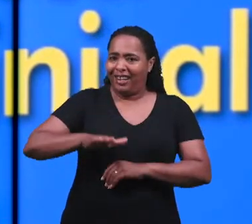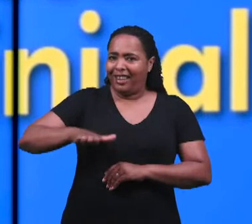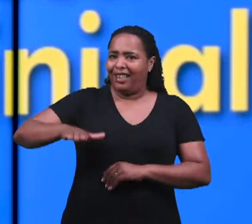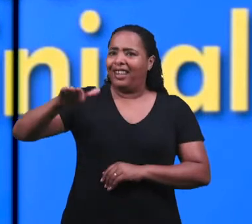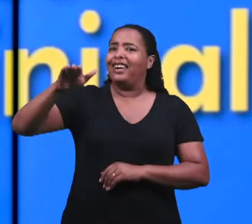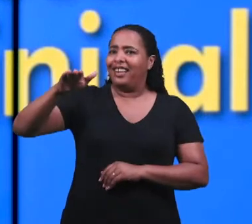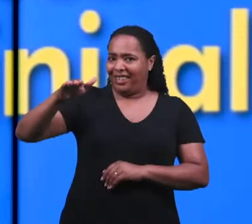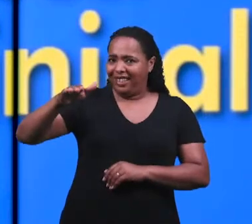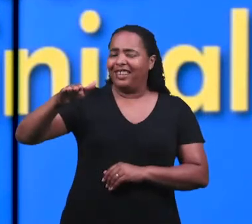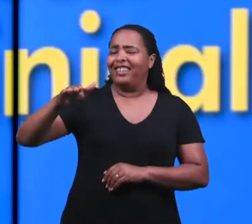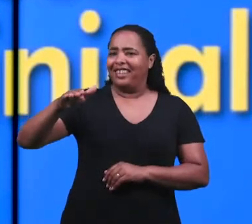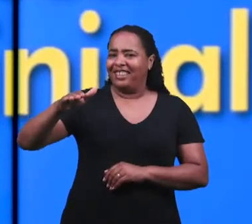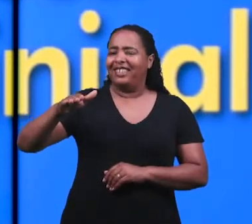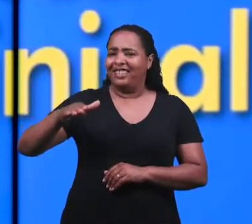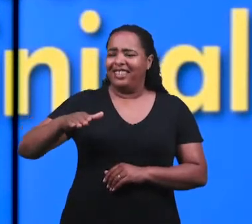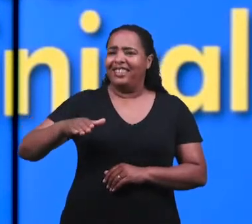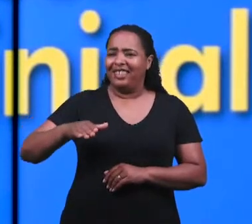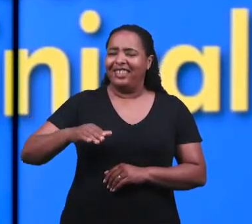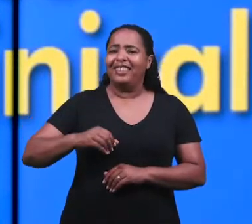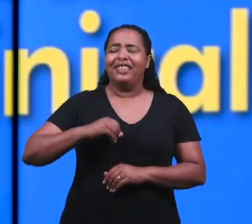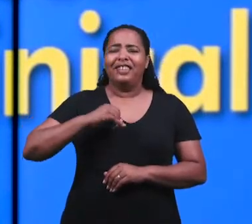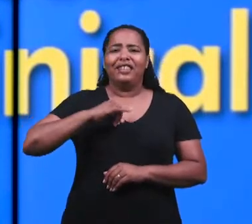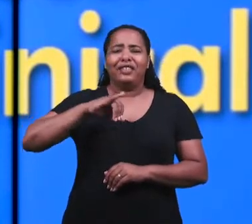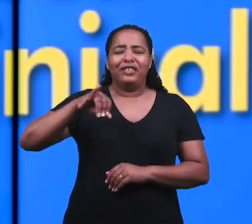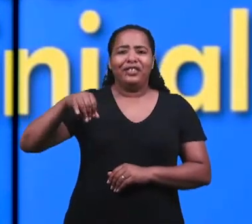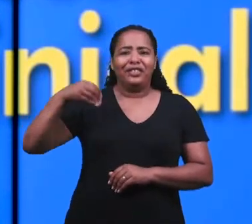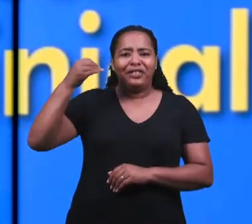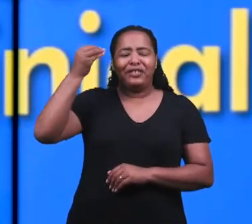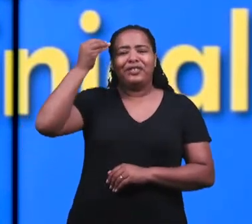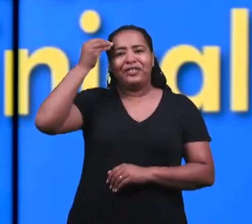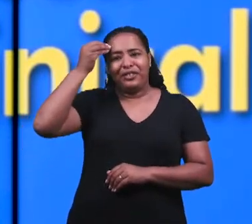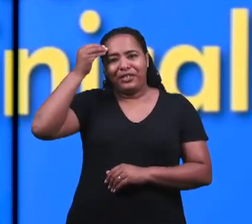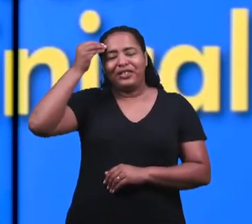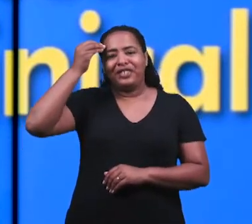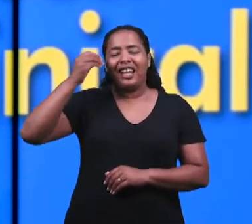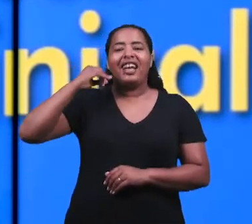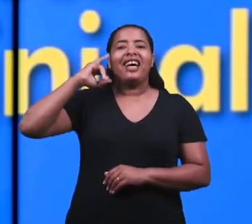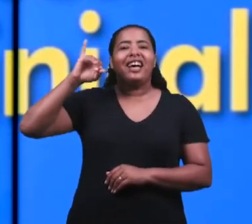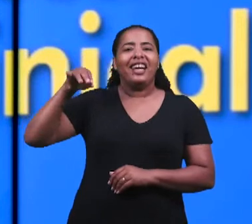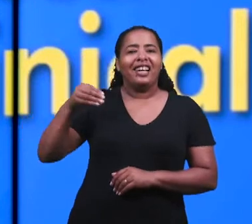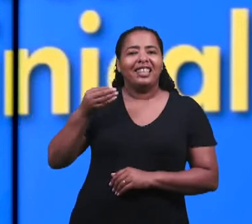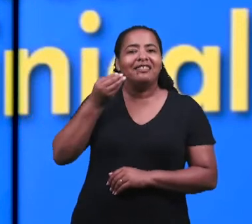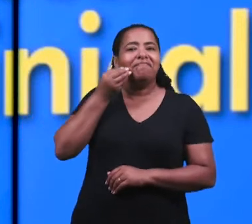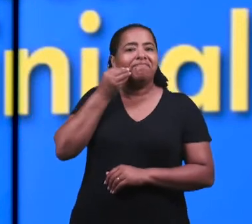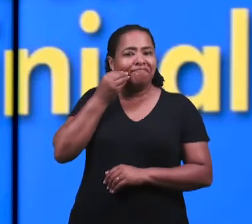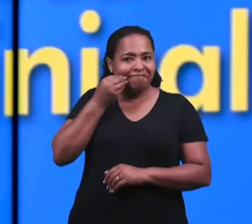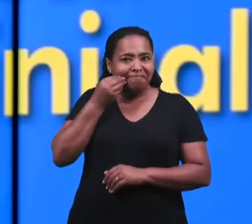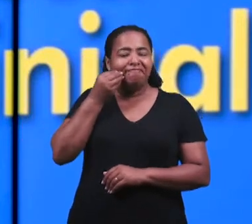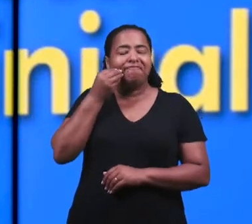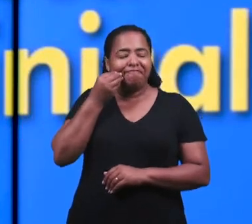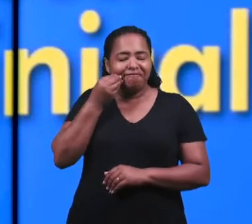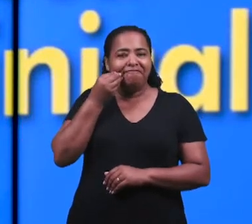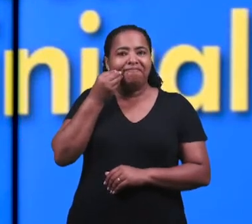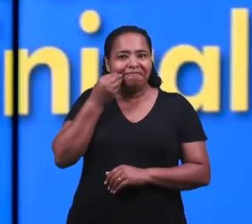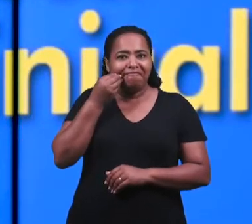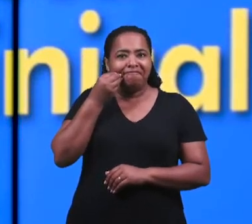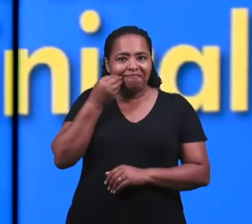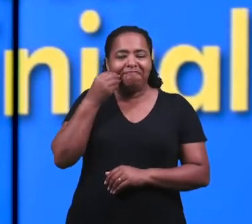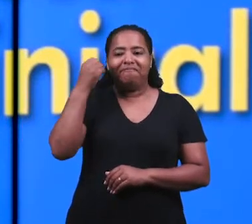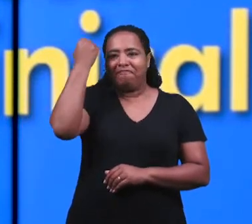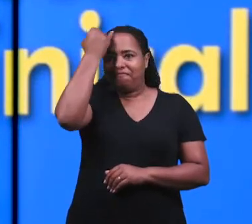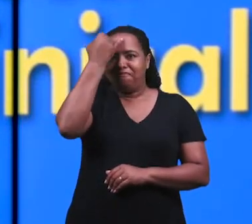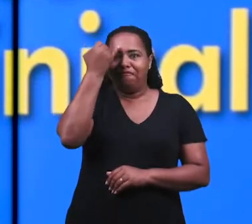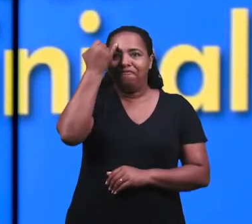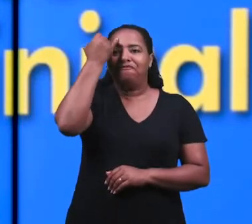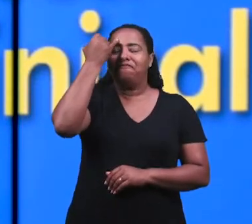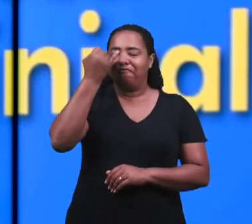crianças, intermediários e adolescentes, Judas, o bom amigo, e também o Judas, o traidor. Muito bem